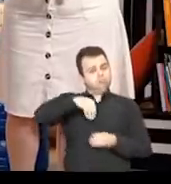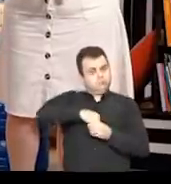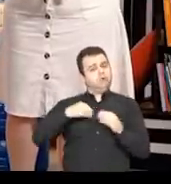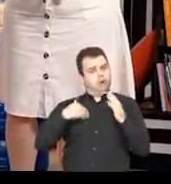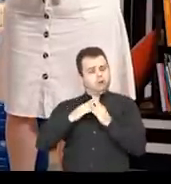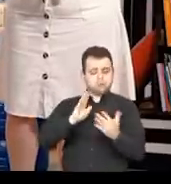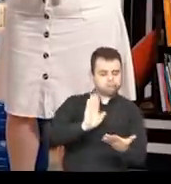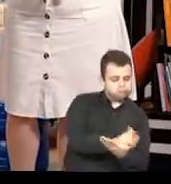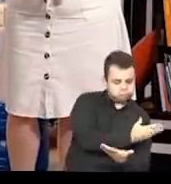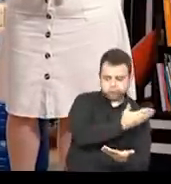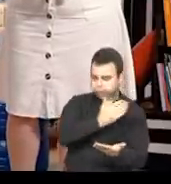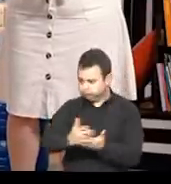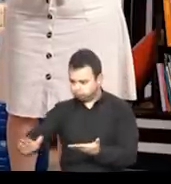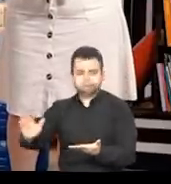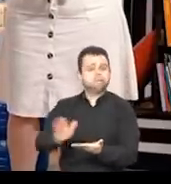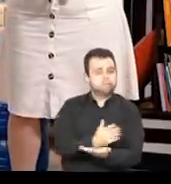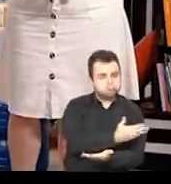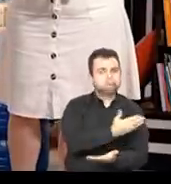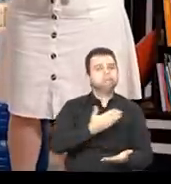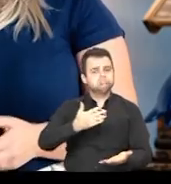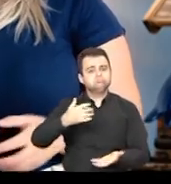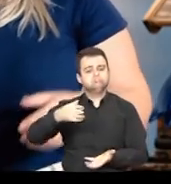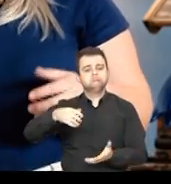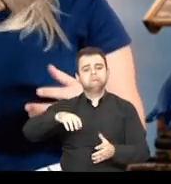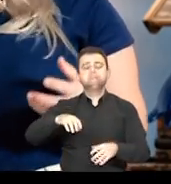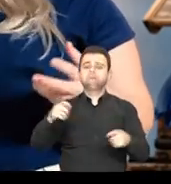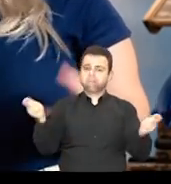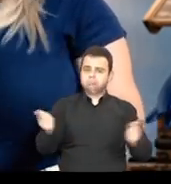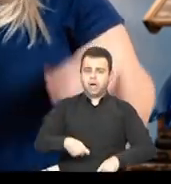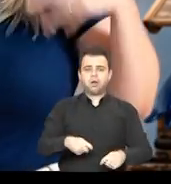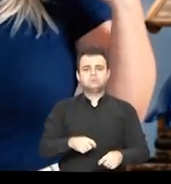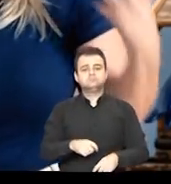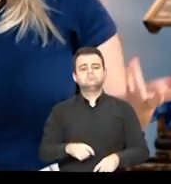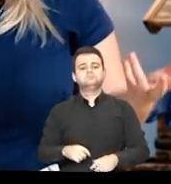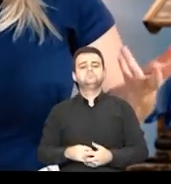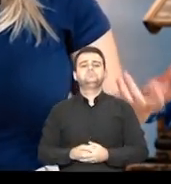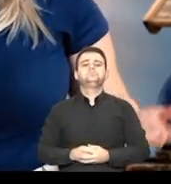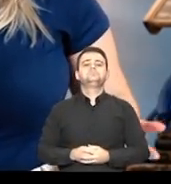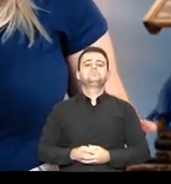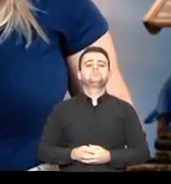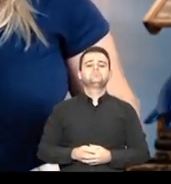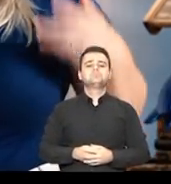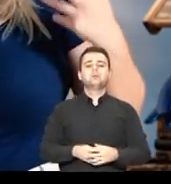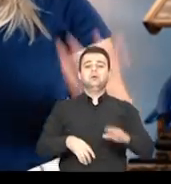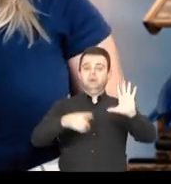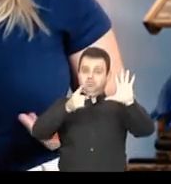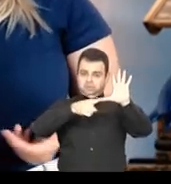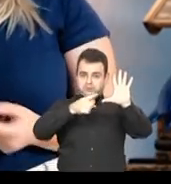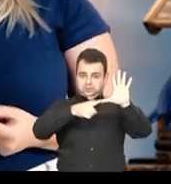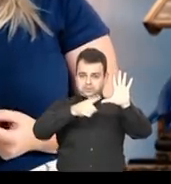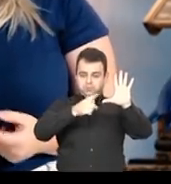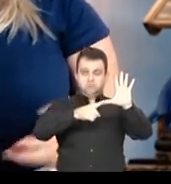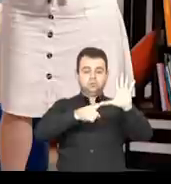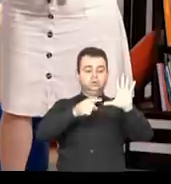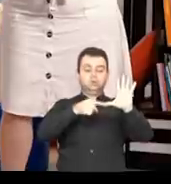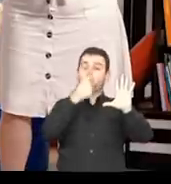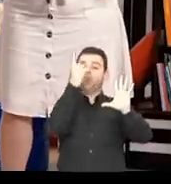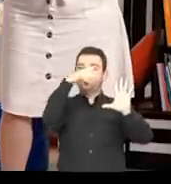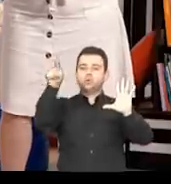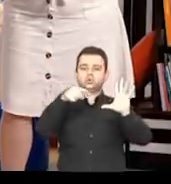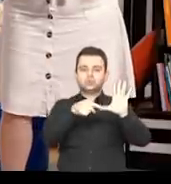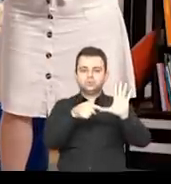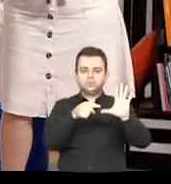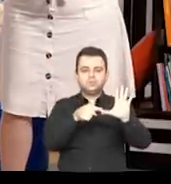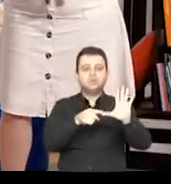separação para auxiliar na coleta seletiva. Isso mesmo. E o último R, então, é o reutilizar. O que